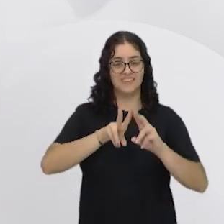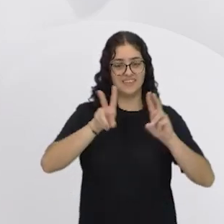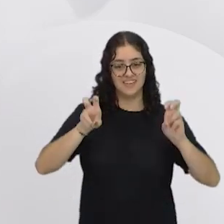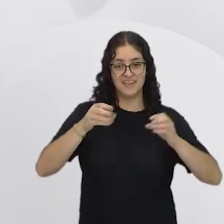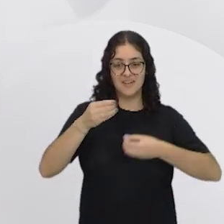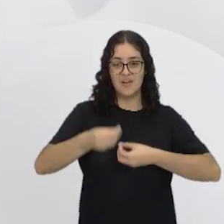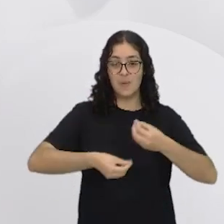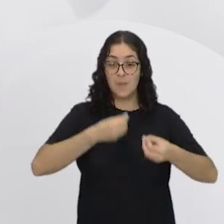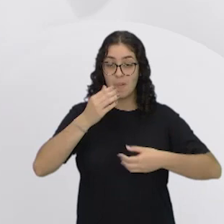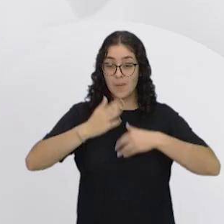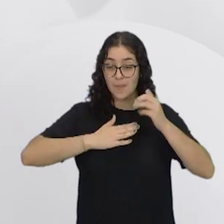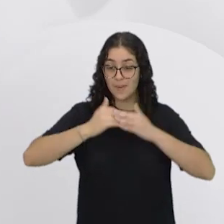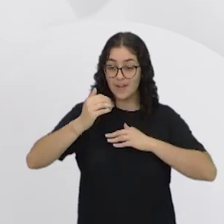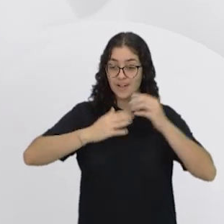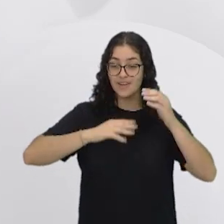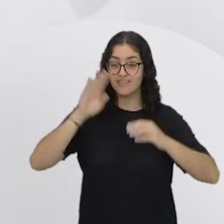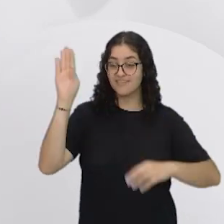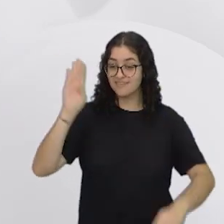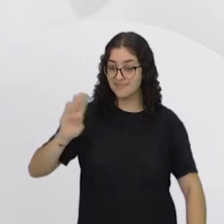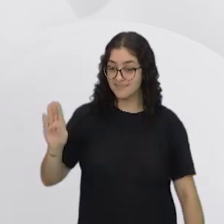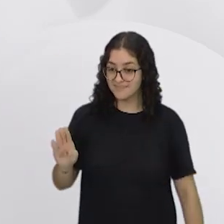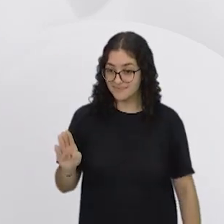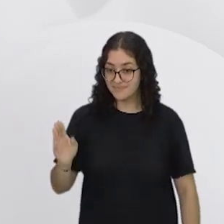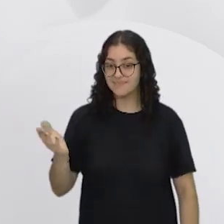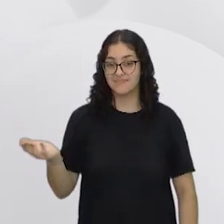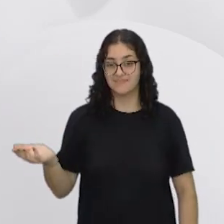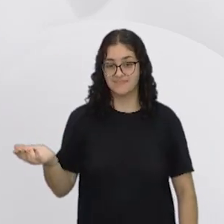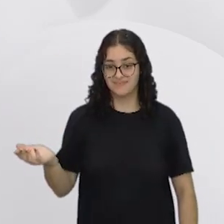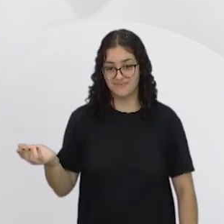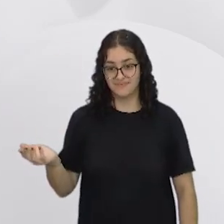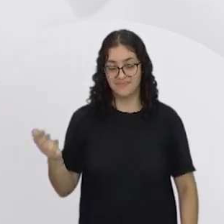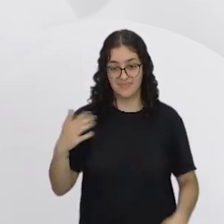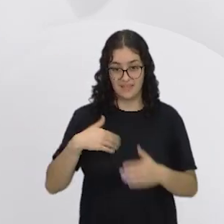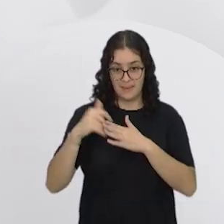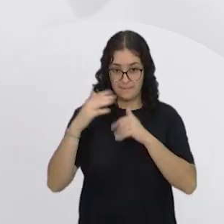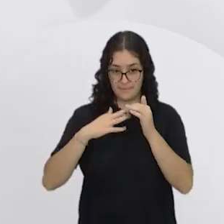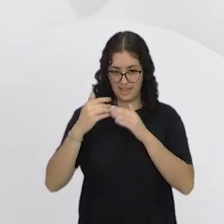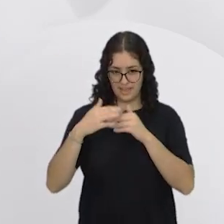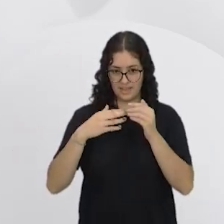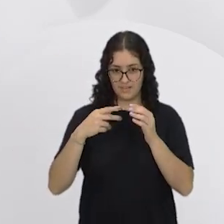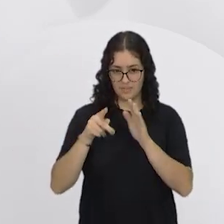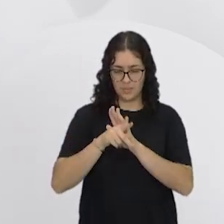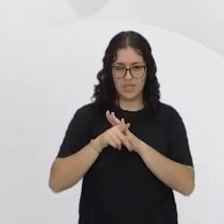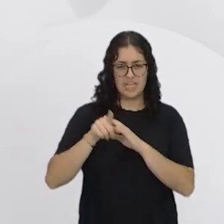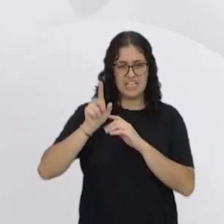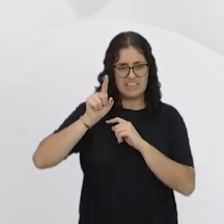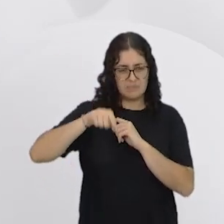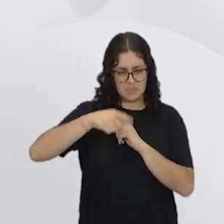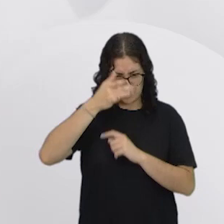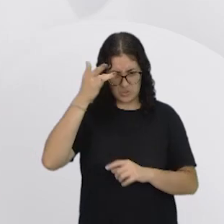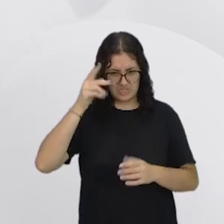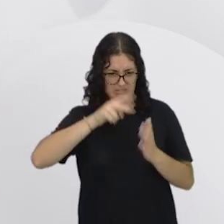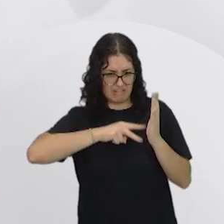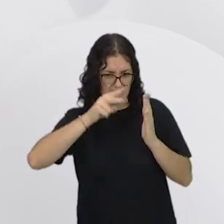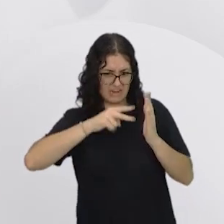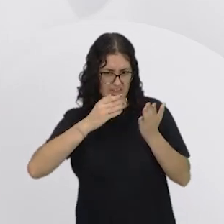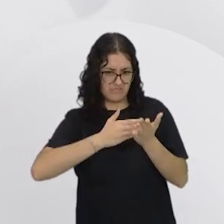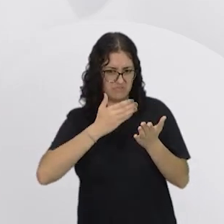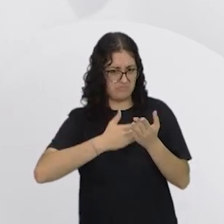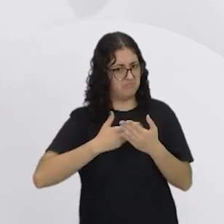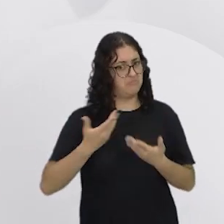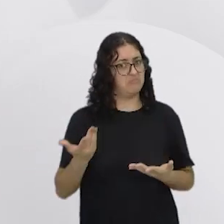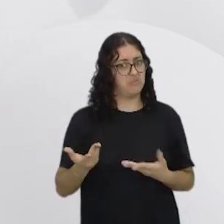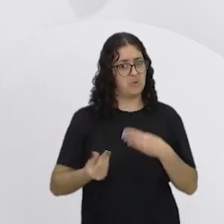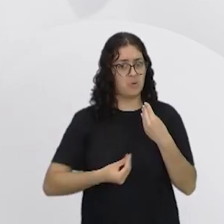está a prática leitora dos brasileiros? A prática leitora, será que as pessoas leem muitos livros por ano? Isso,